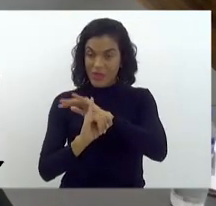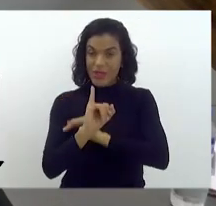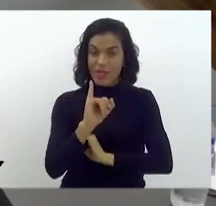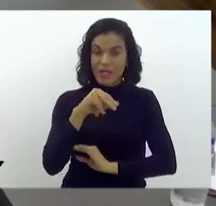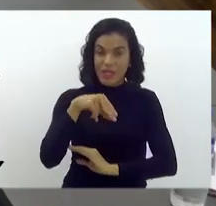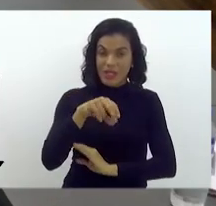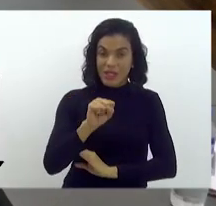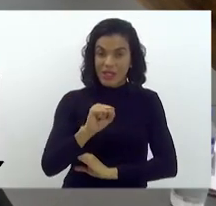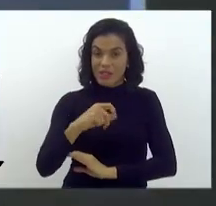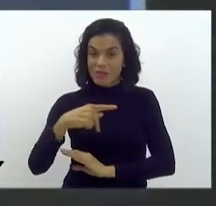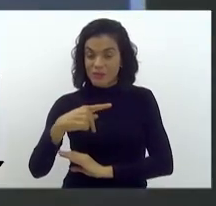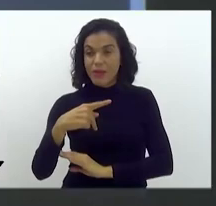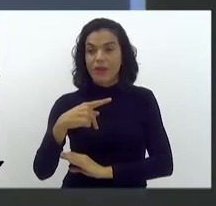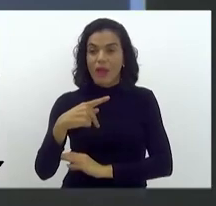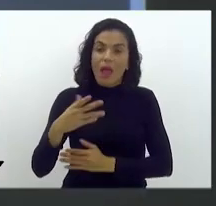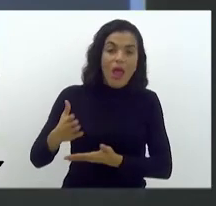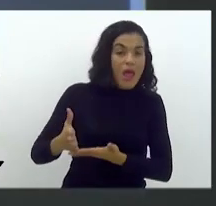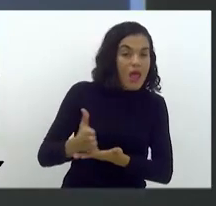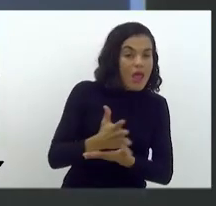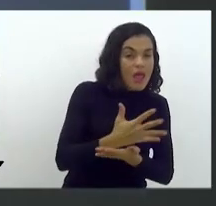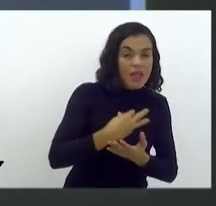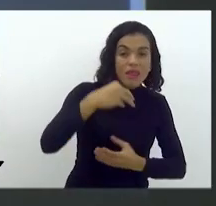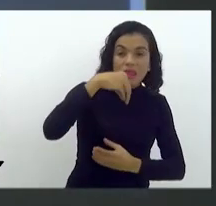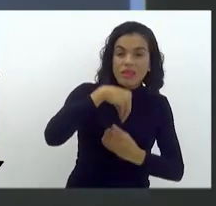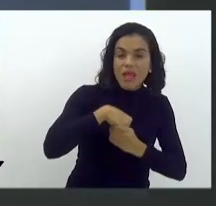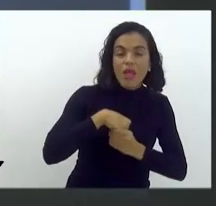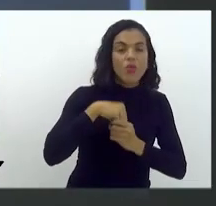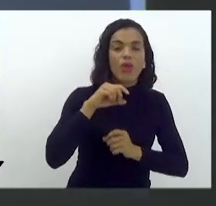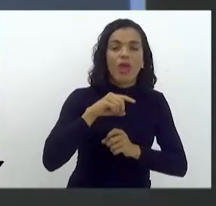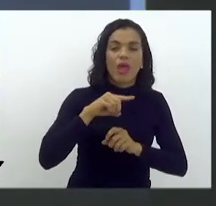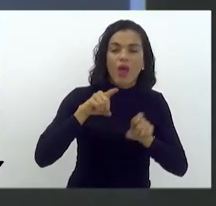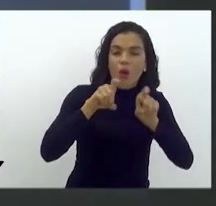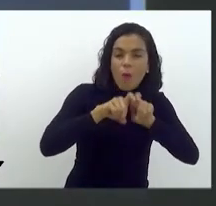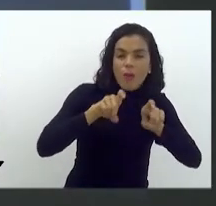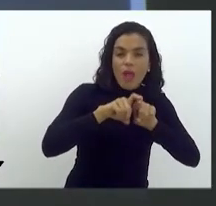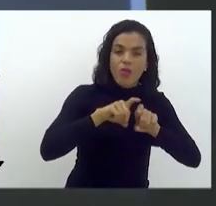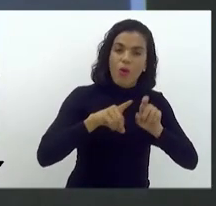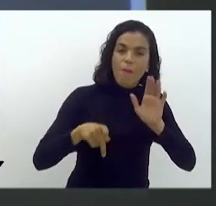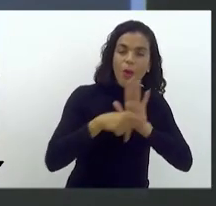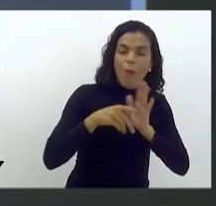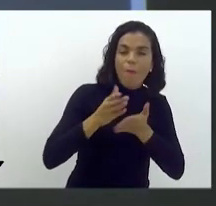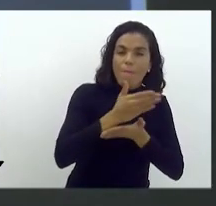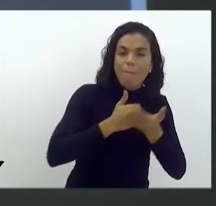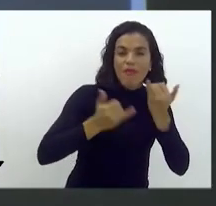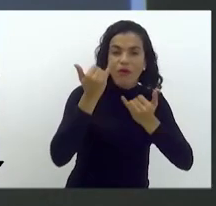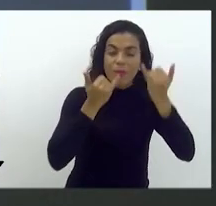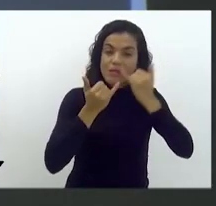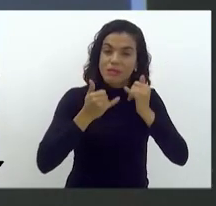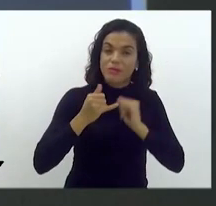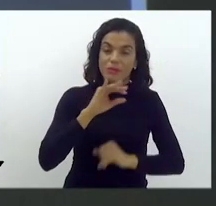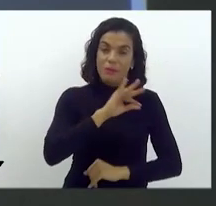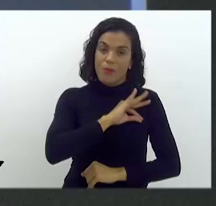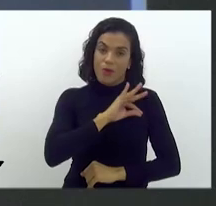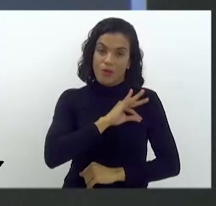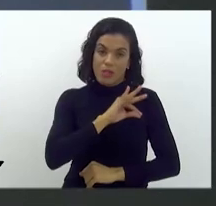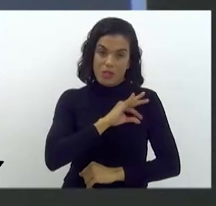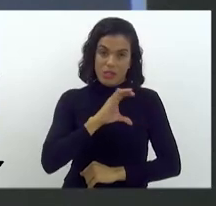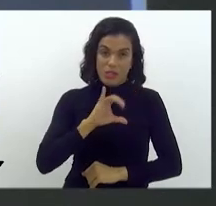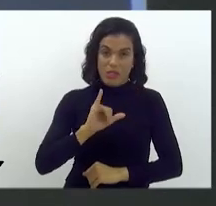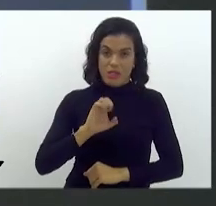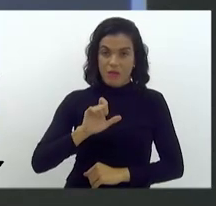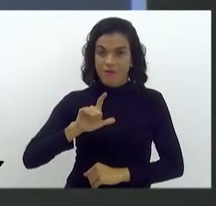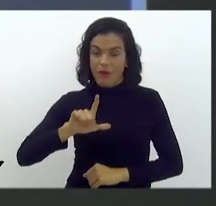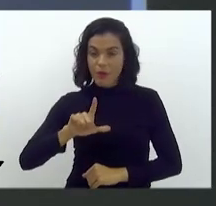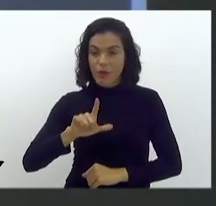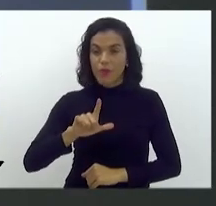trazidos dentro das bases de dados da Polícia Civil do Rio de Janeiro como o compilou esses